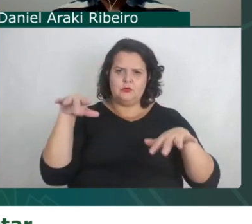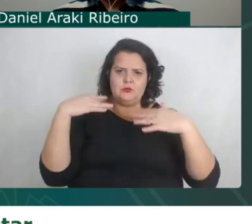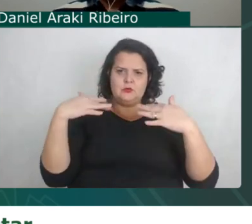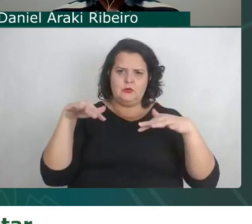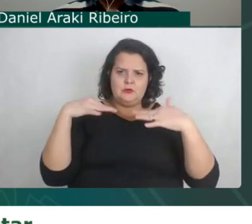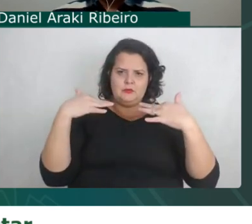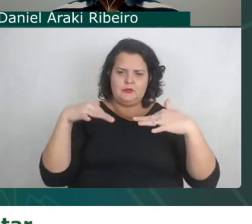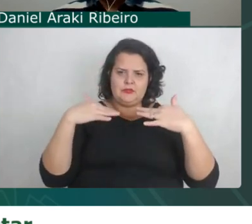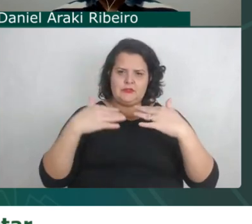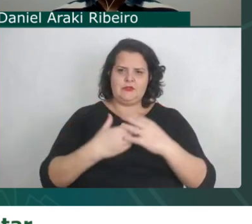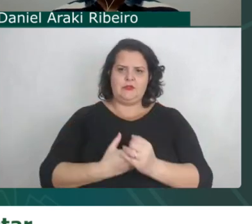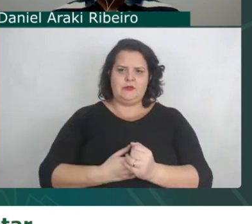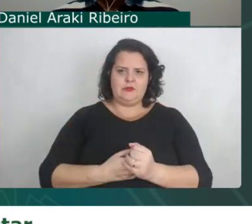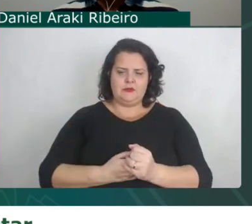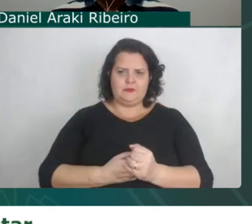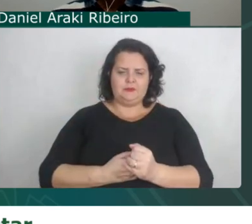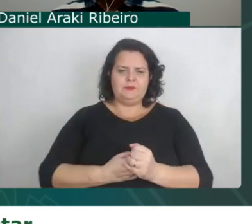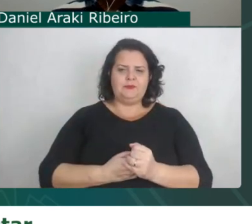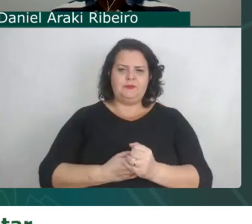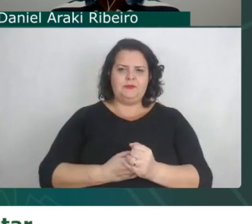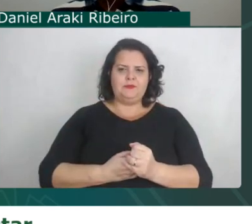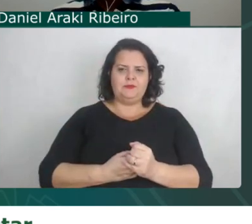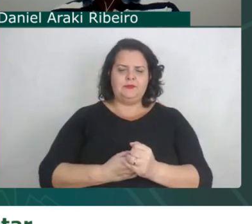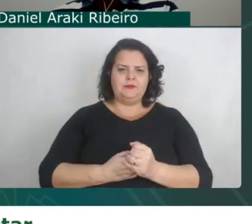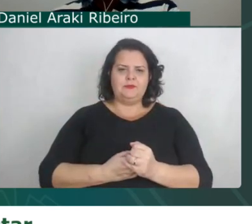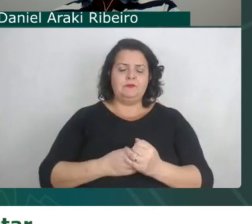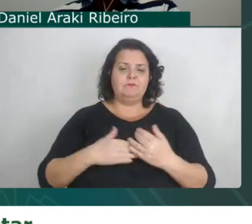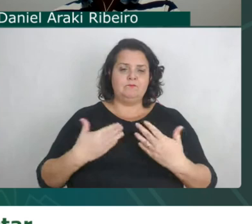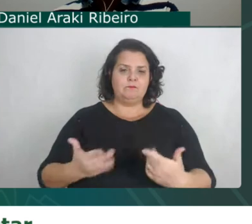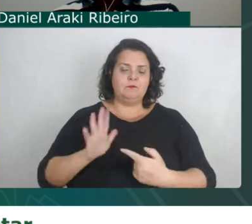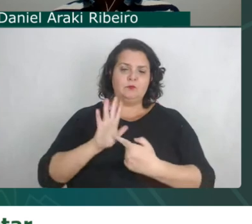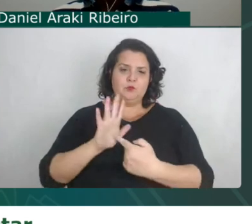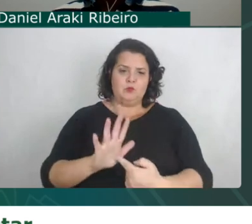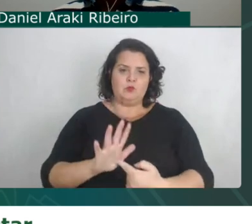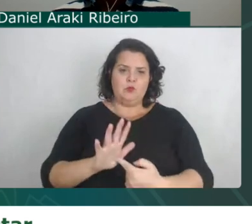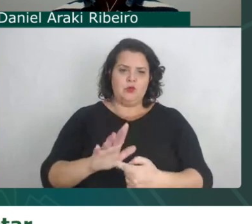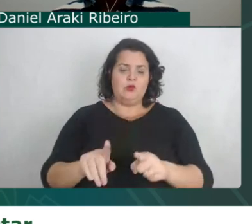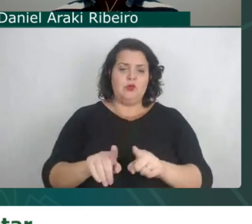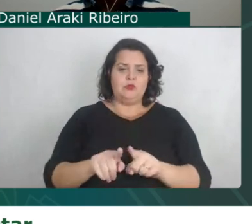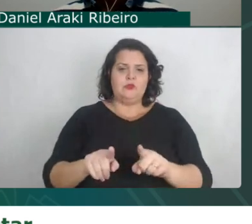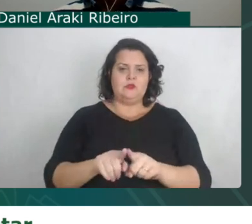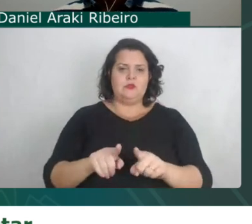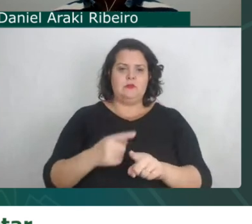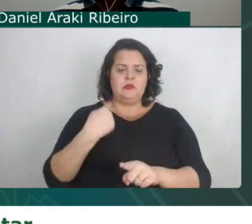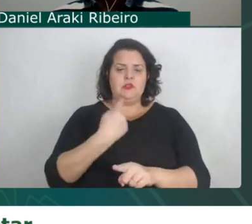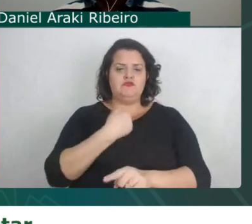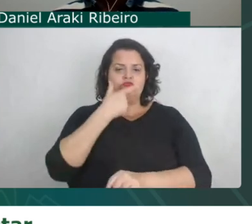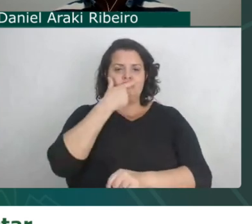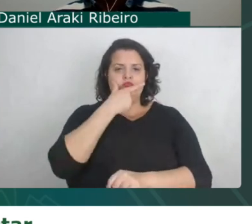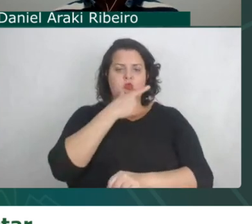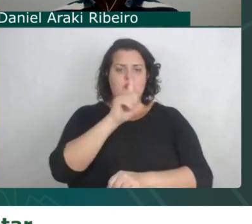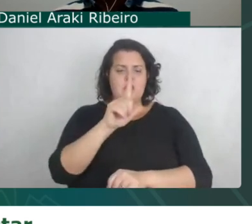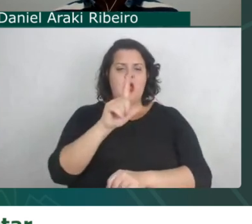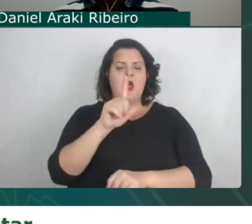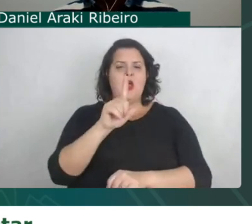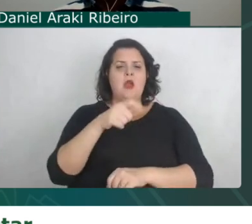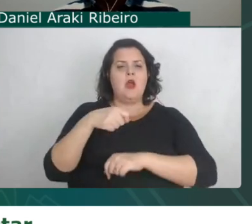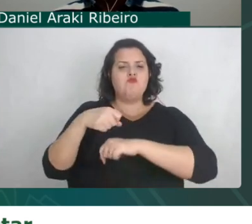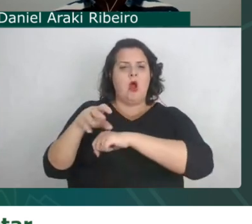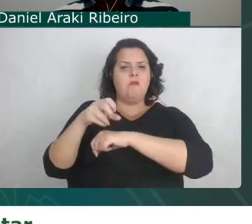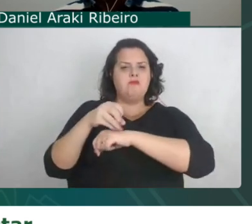vocês. Então, eu acho que esse formato também mostra a nossa capacidade de transmitir, né, a